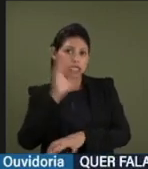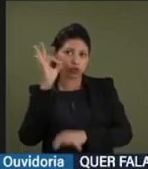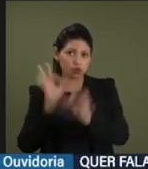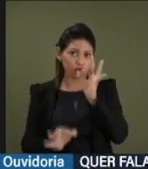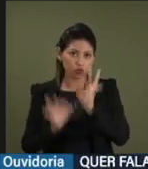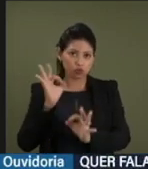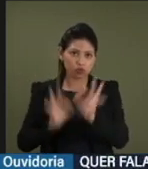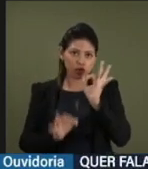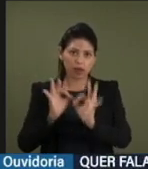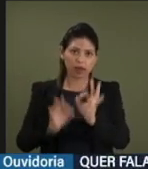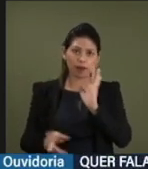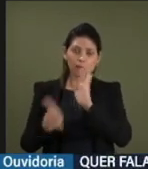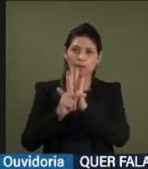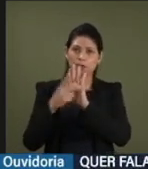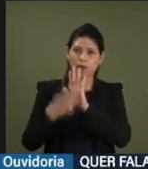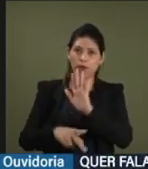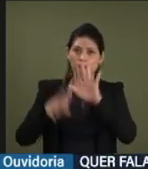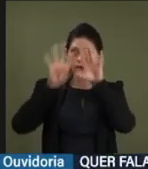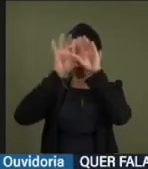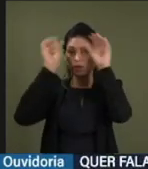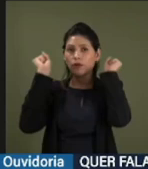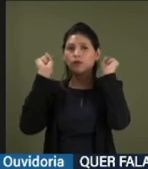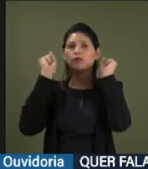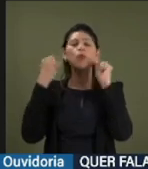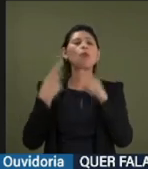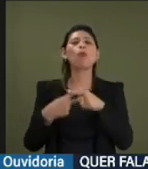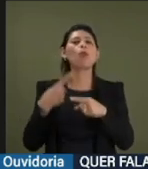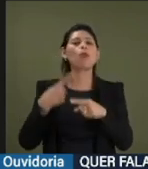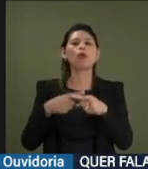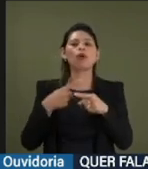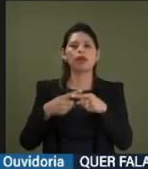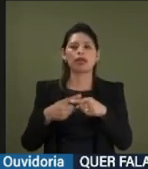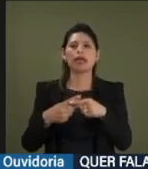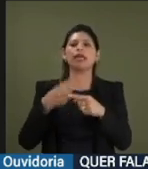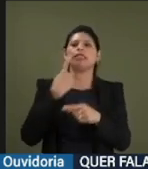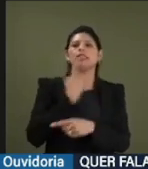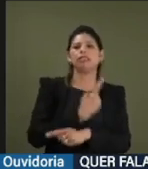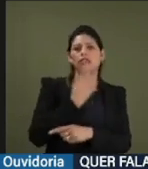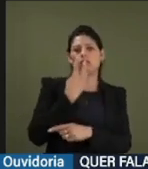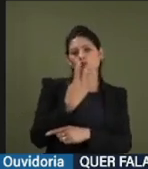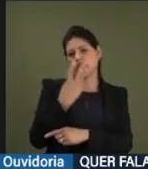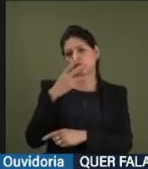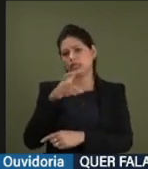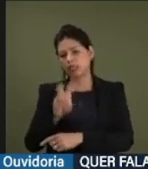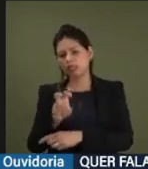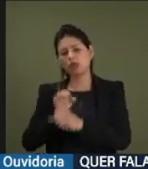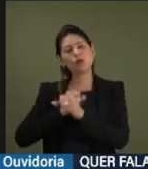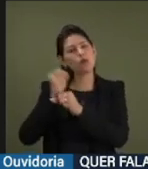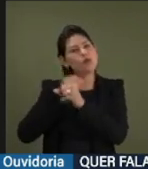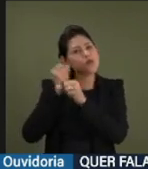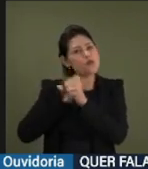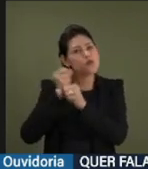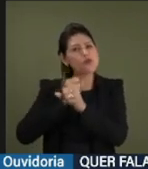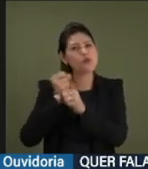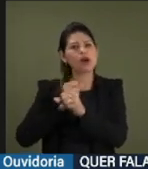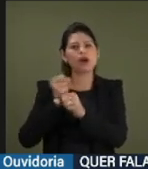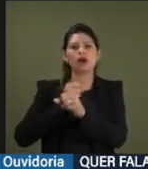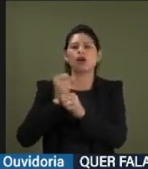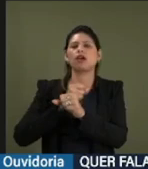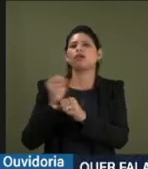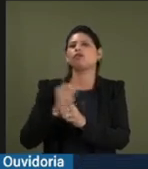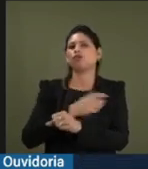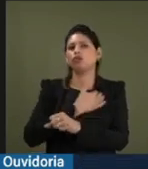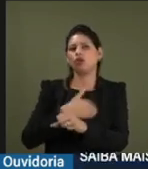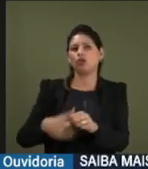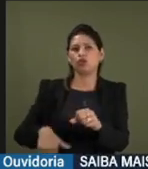Supremo, temos a explicação do porquê, em 135 anos de república, nunca ter